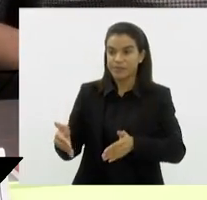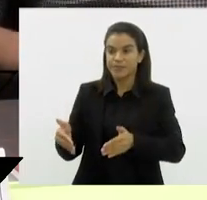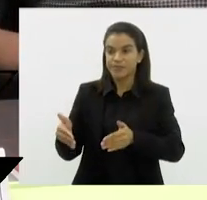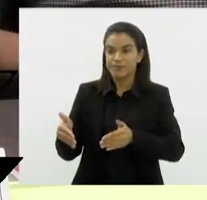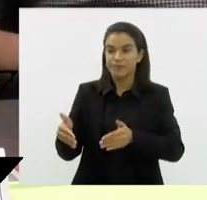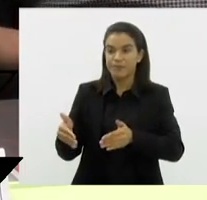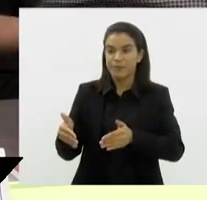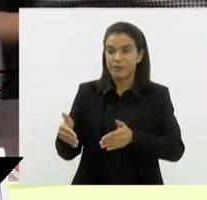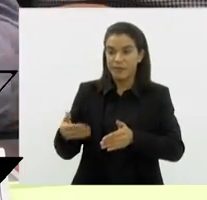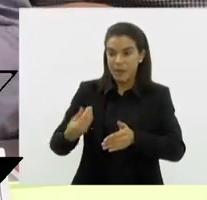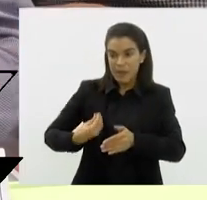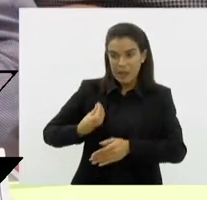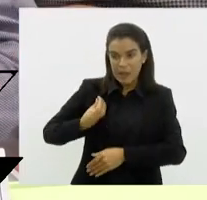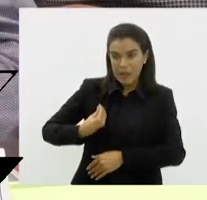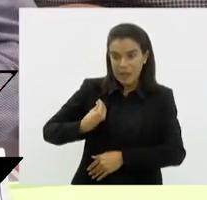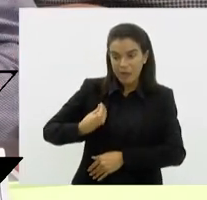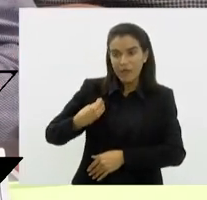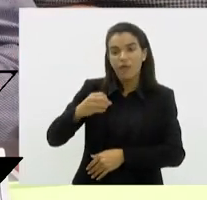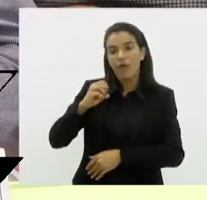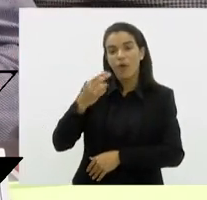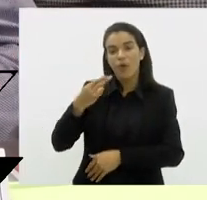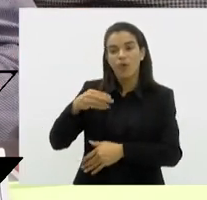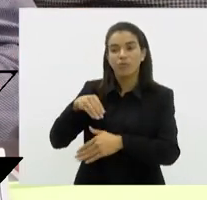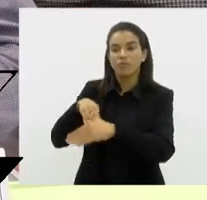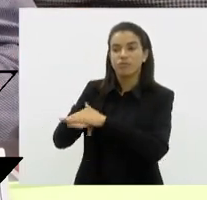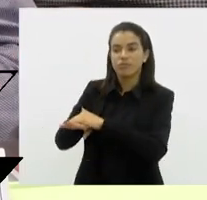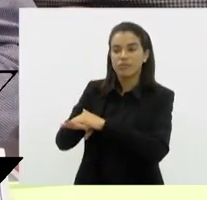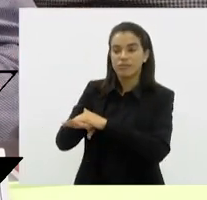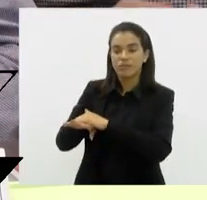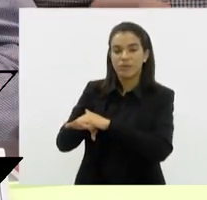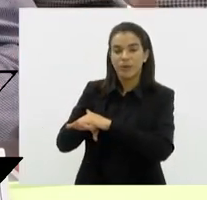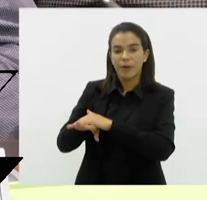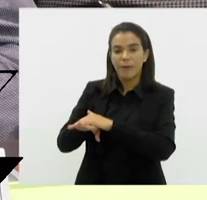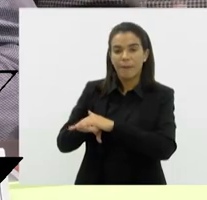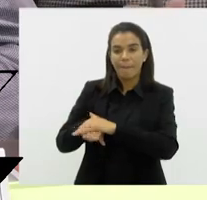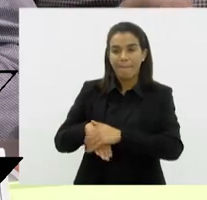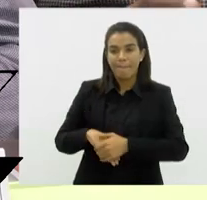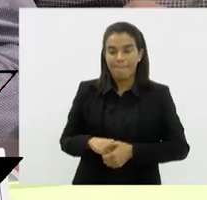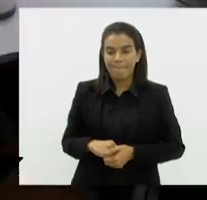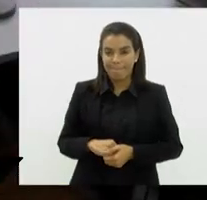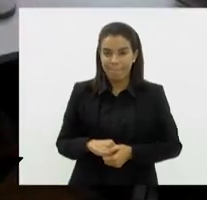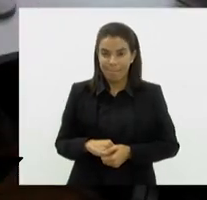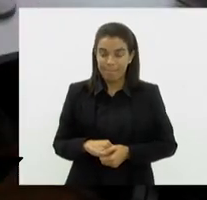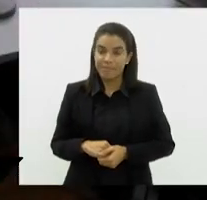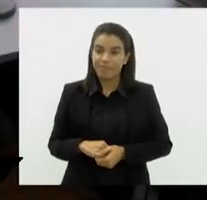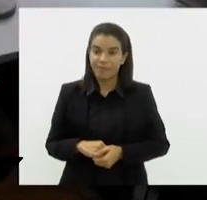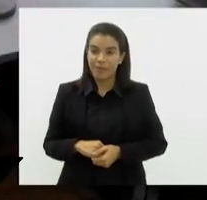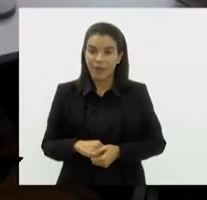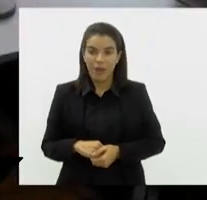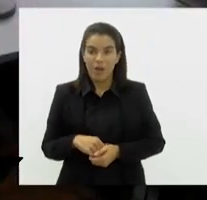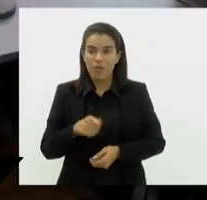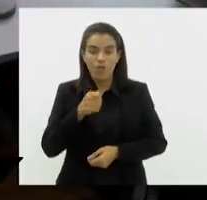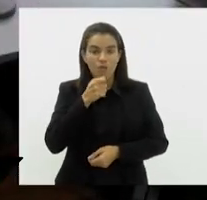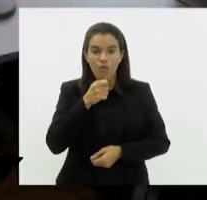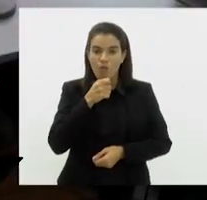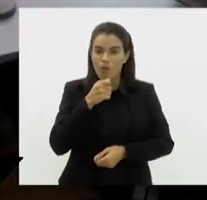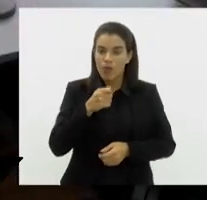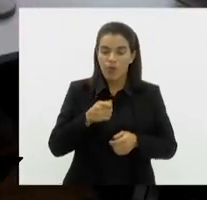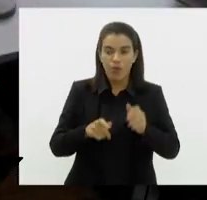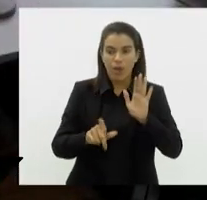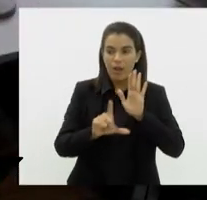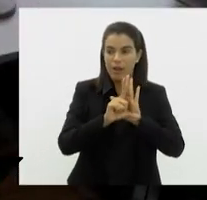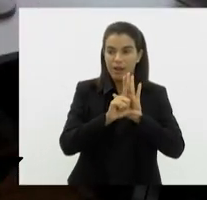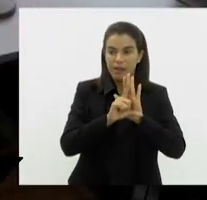mas está vivo ou está arquivado? Não, está vivo. Mas o que eu estou perguntando, ela não virou lei. Não virou lei,